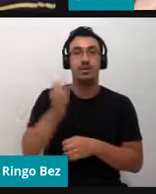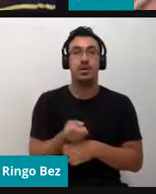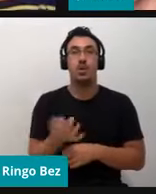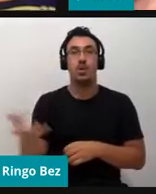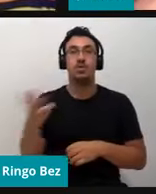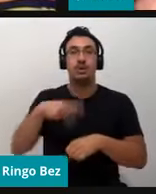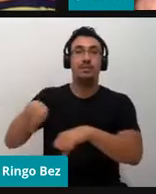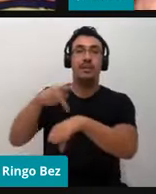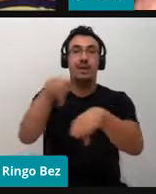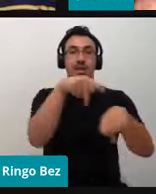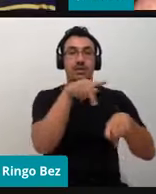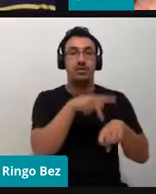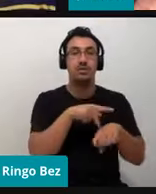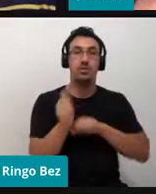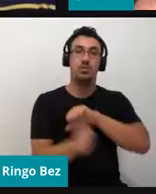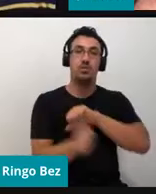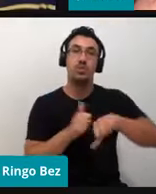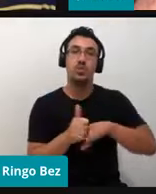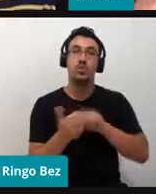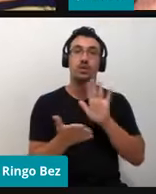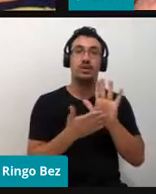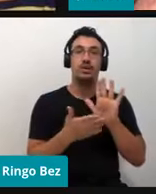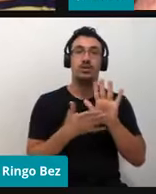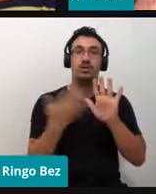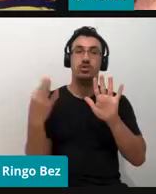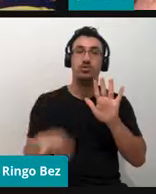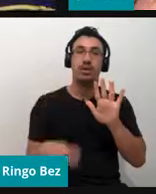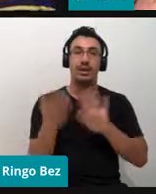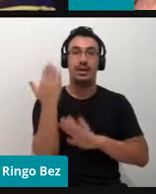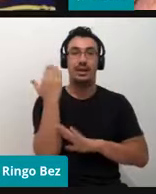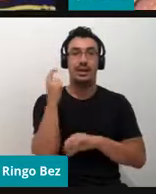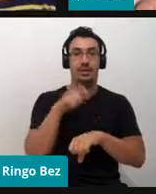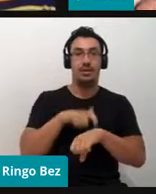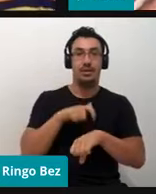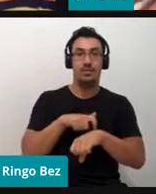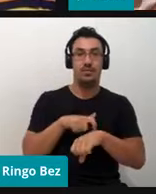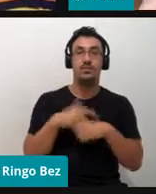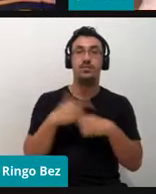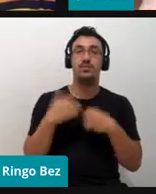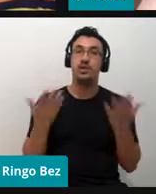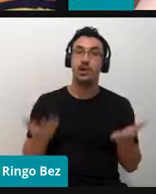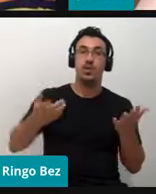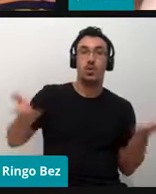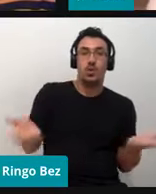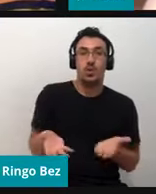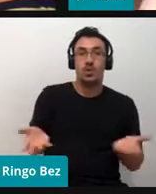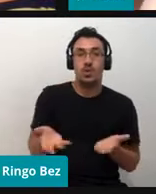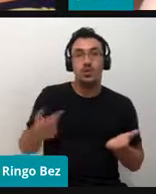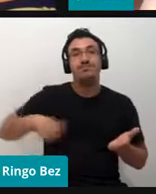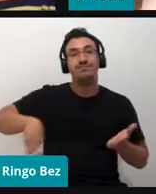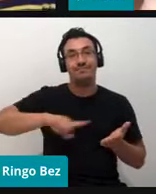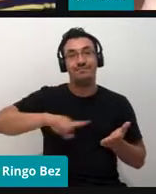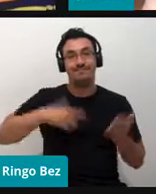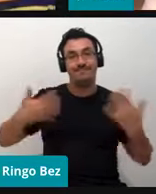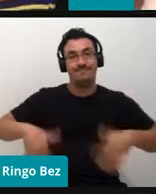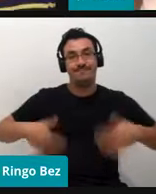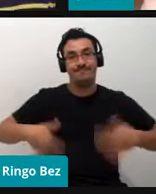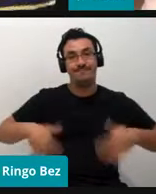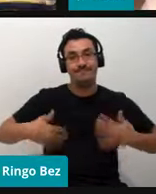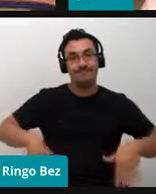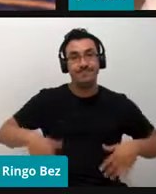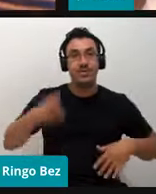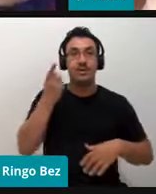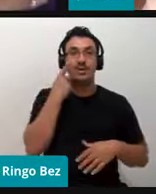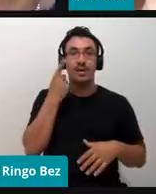as mudanças que deveriam ser feitas naquela época. E a gente hoje está pagando esse preço, né? Então, nós temos uma